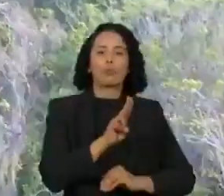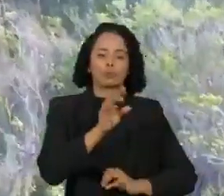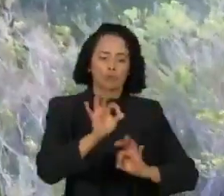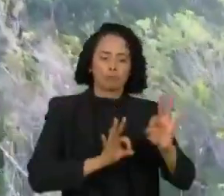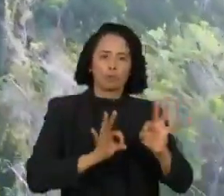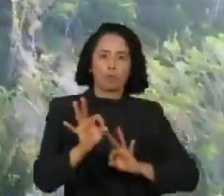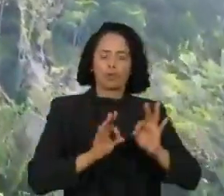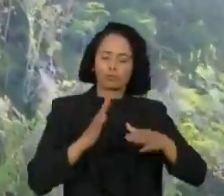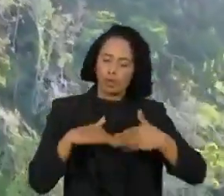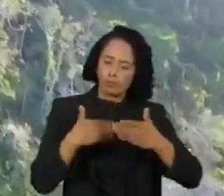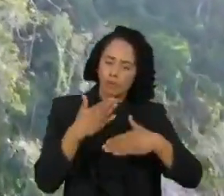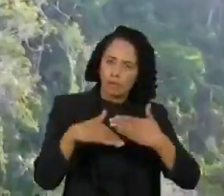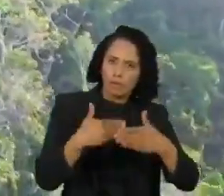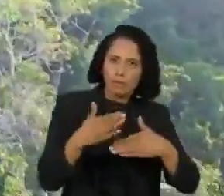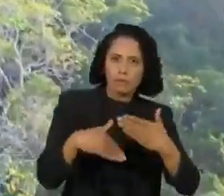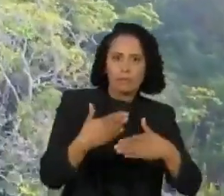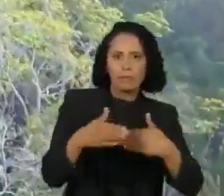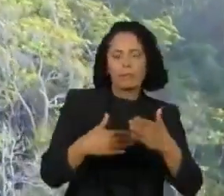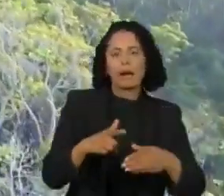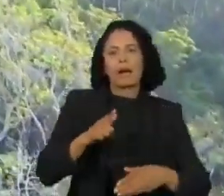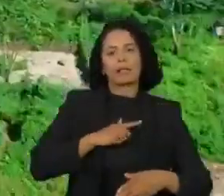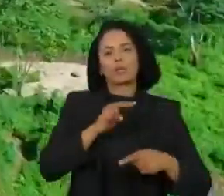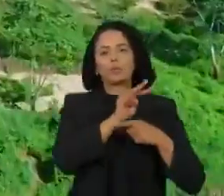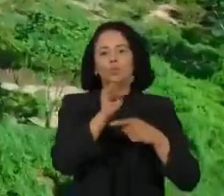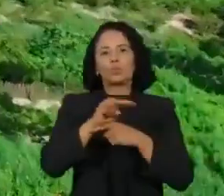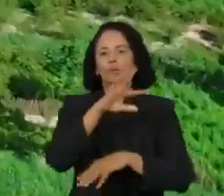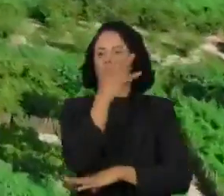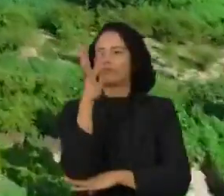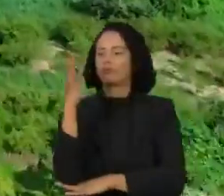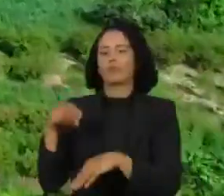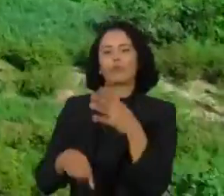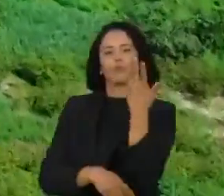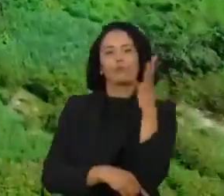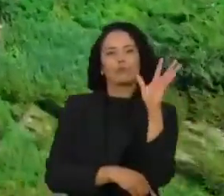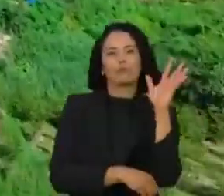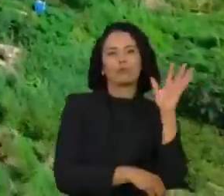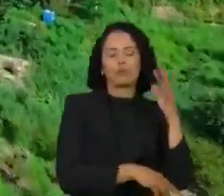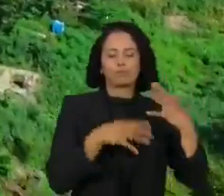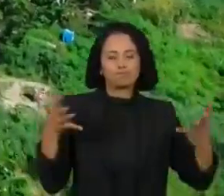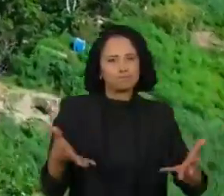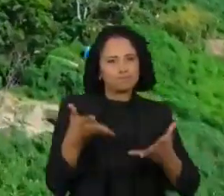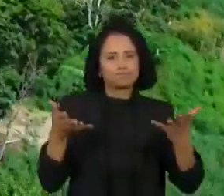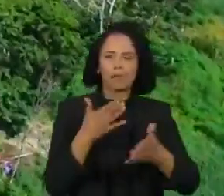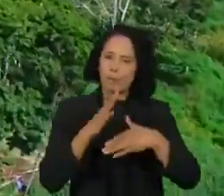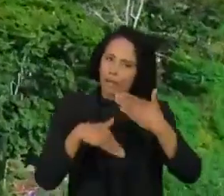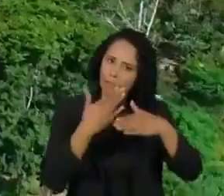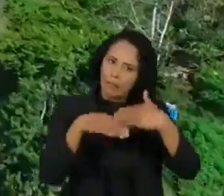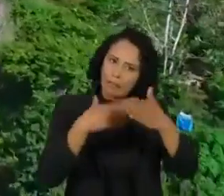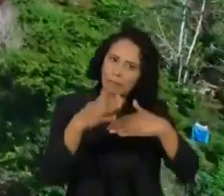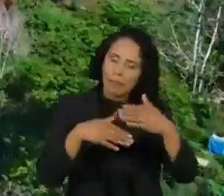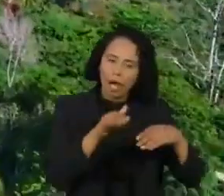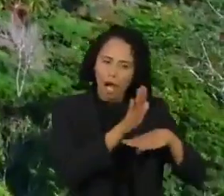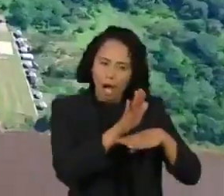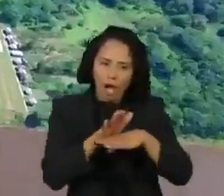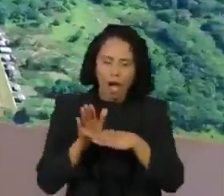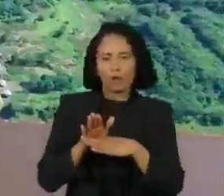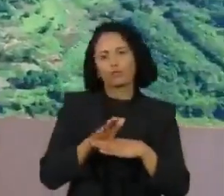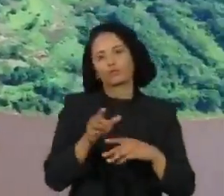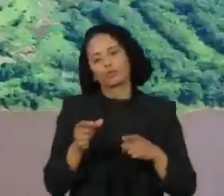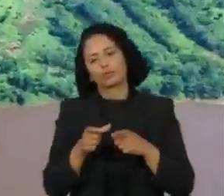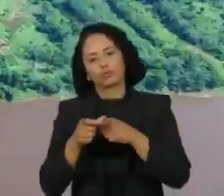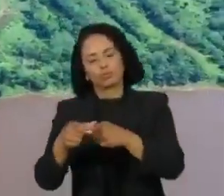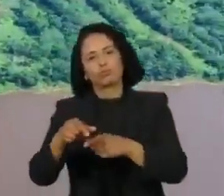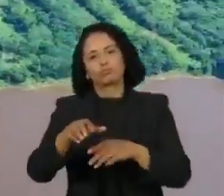desenvolvimento produtivo, com restauração da floresta e geração de renda para pequenos produtores e comunidades locais.